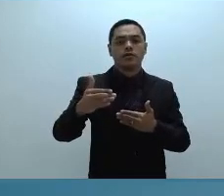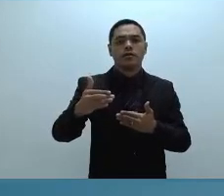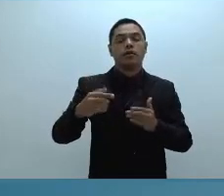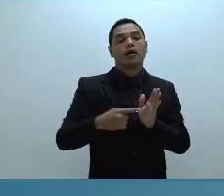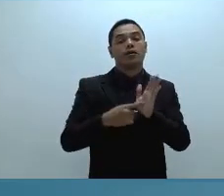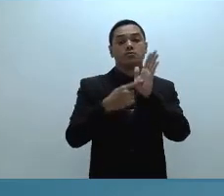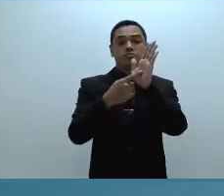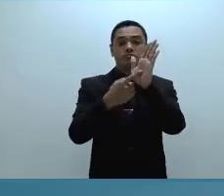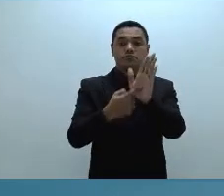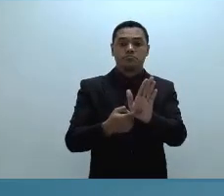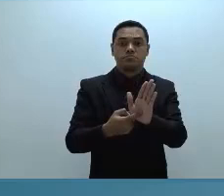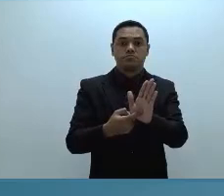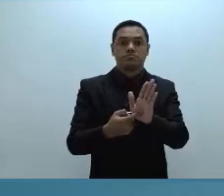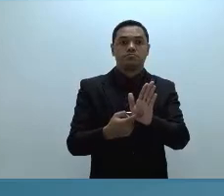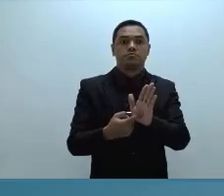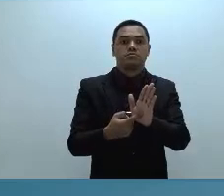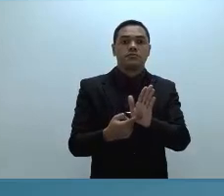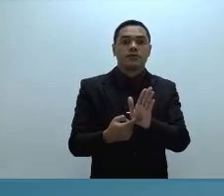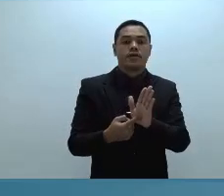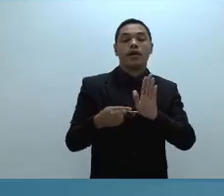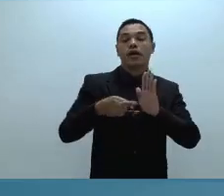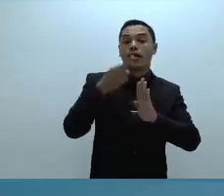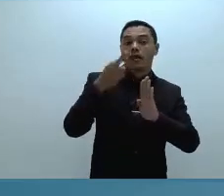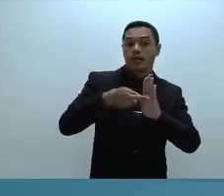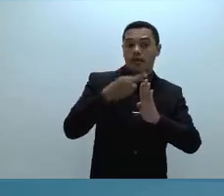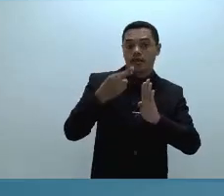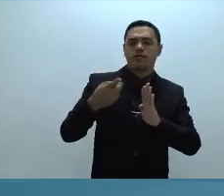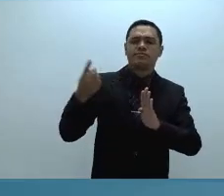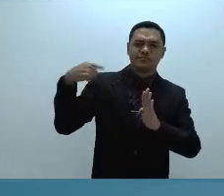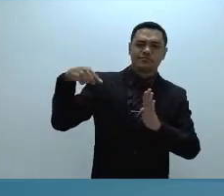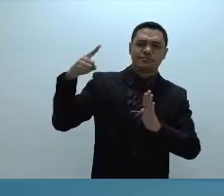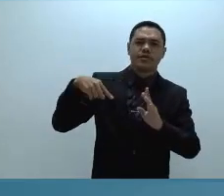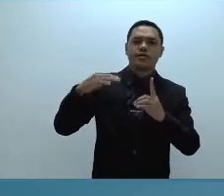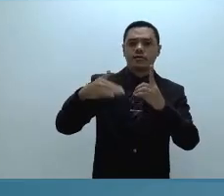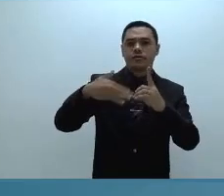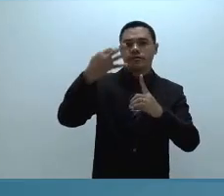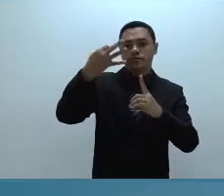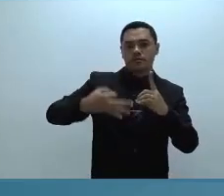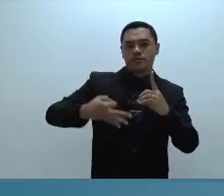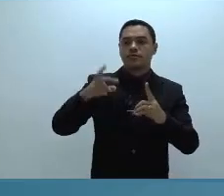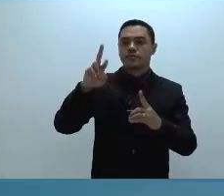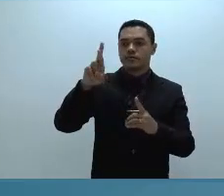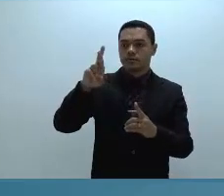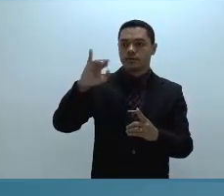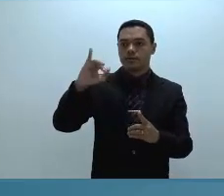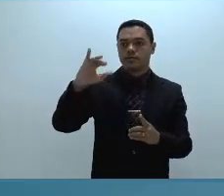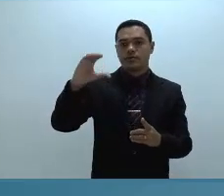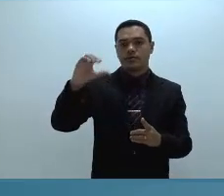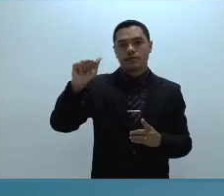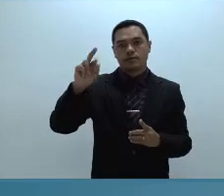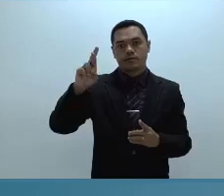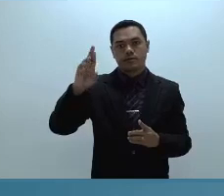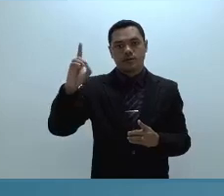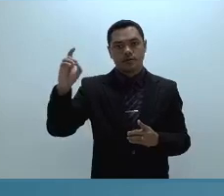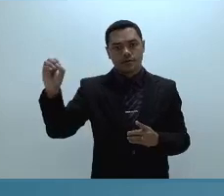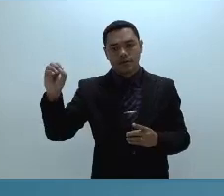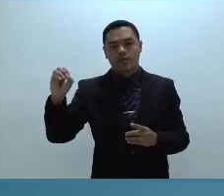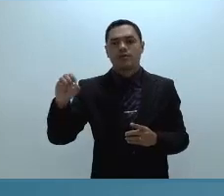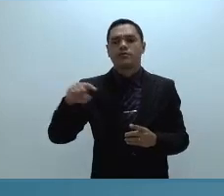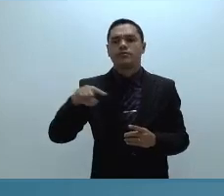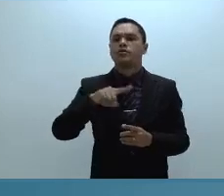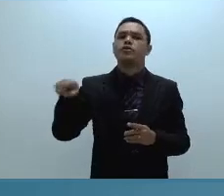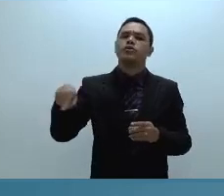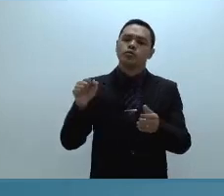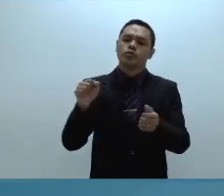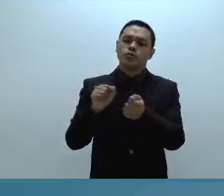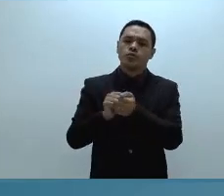expressamente retratado pelo relator à época, desembargador Ricardo Ferreira Nunes, que foi acompanhado